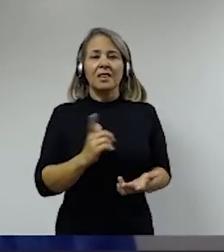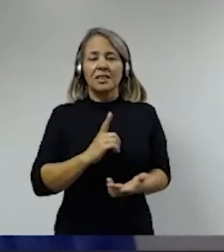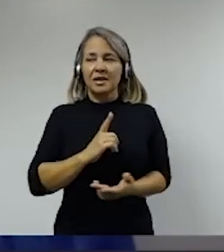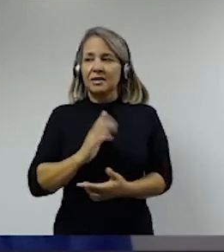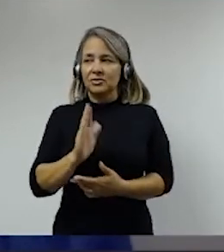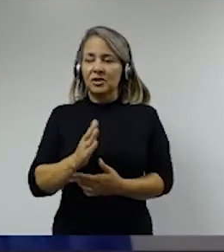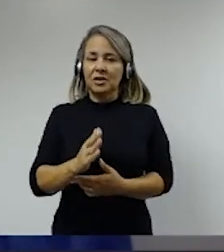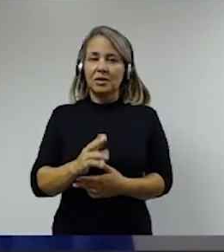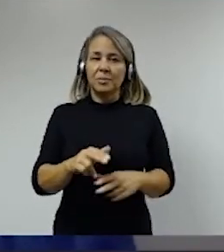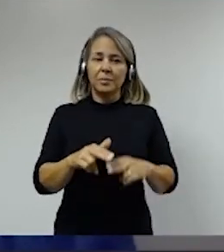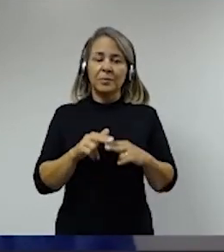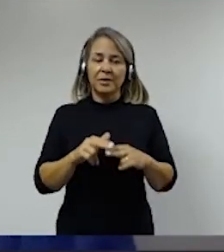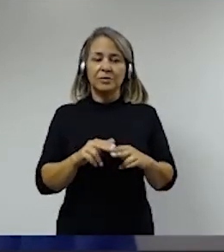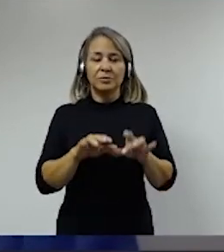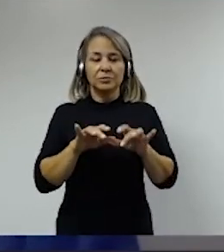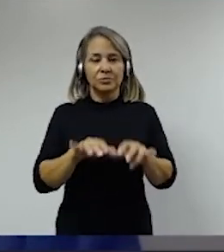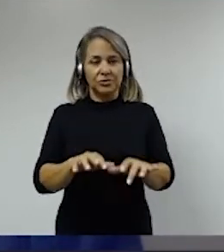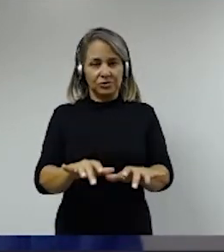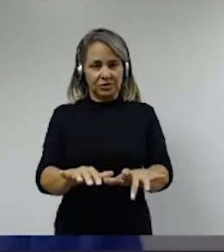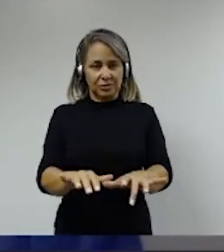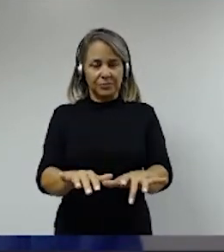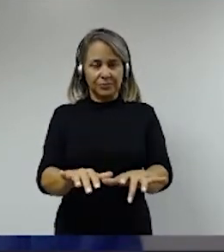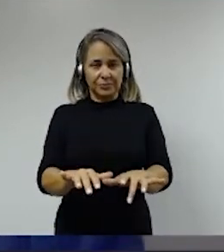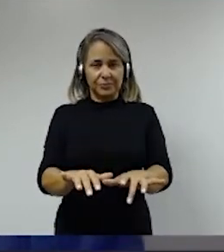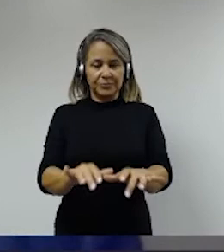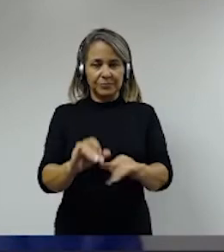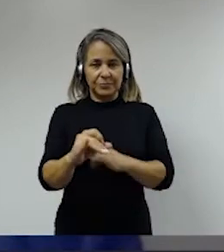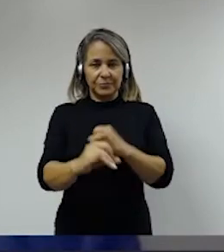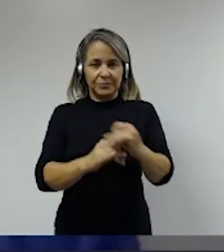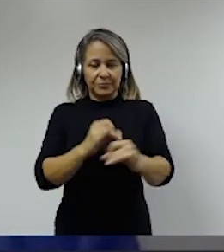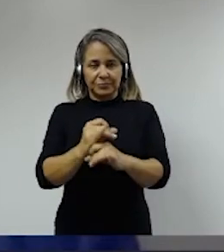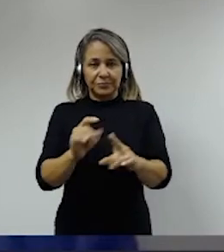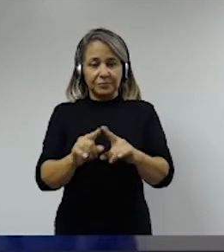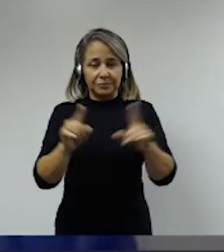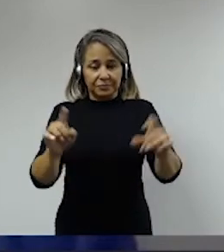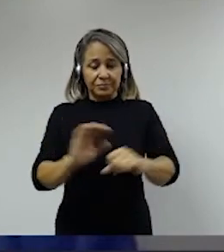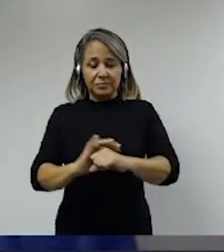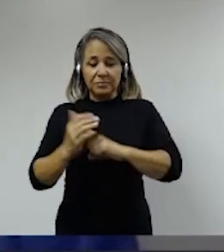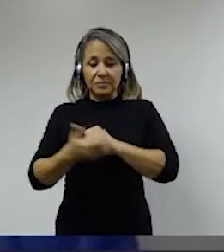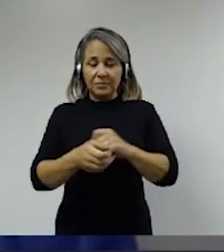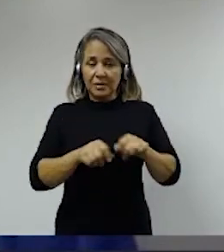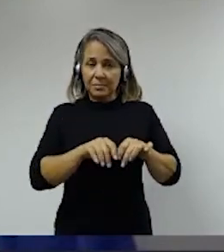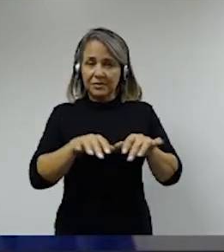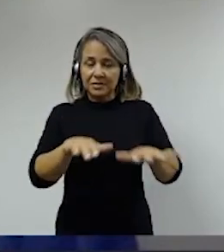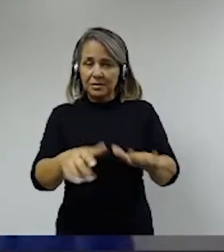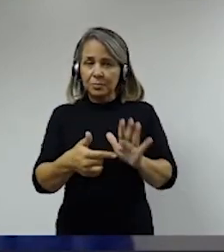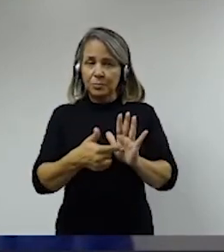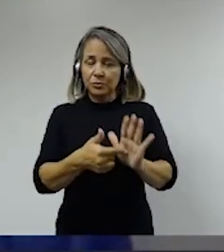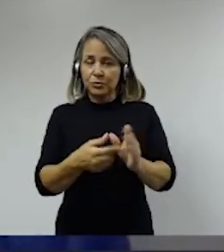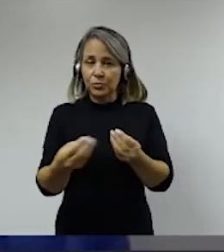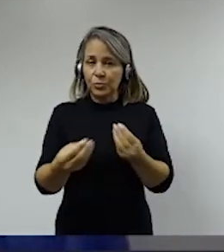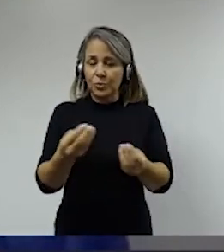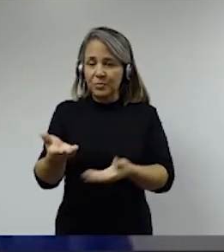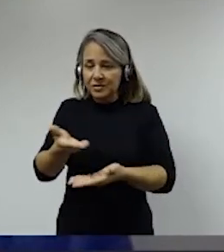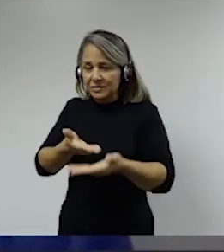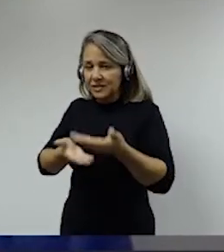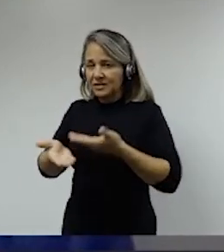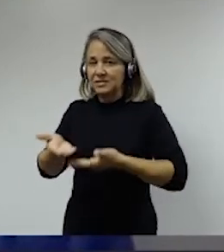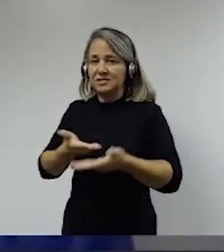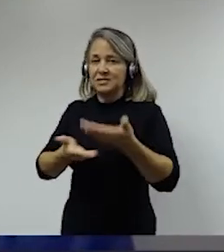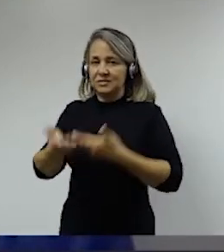feita mesmo através do digital. Mas, com certeza, essa pandemia ela trouxe novas formas de interação das pessoas. As pessoas vão